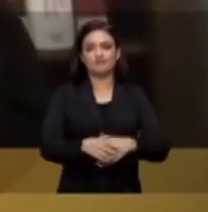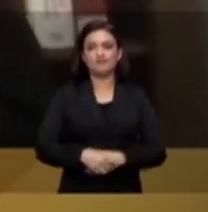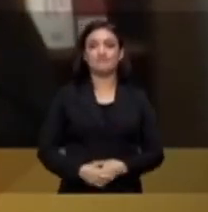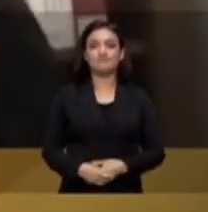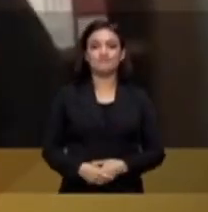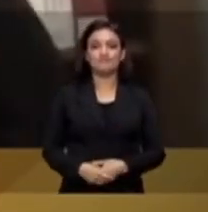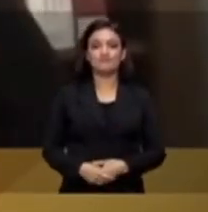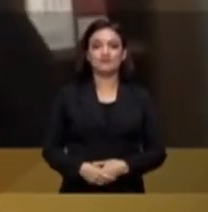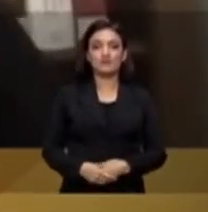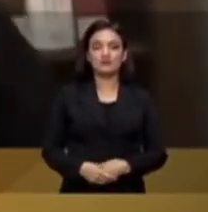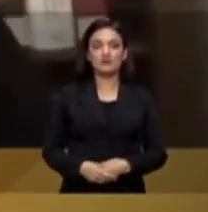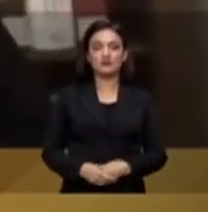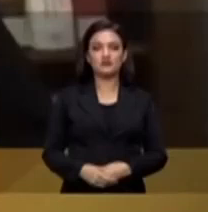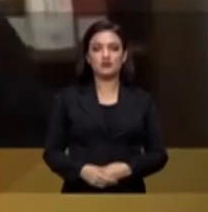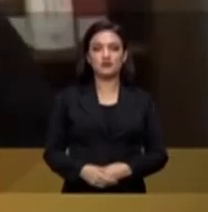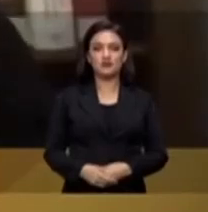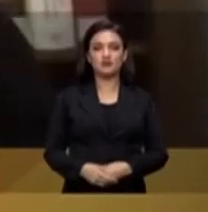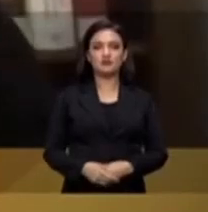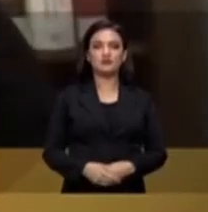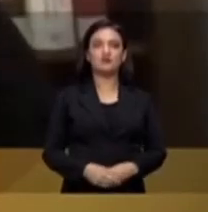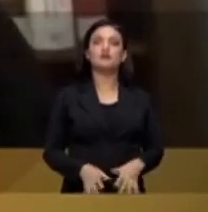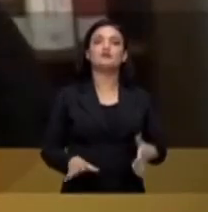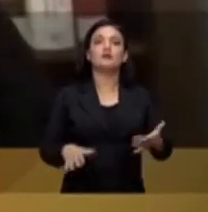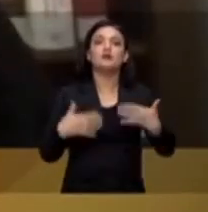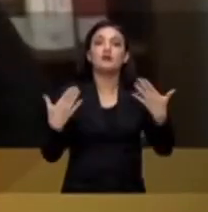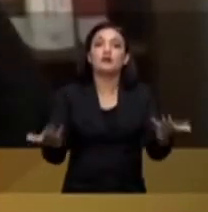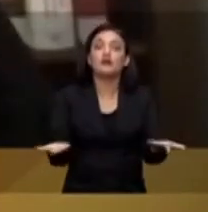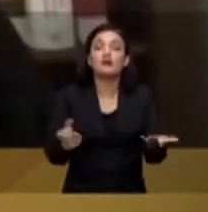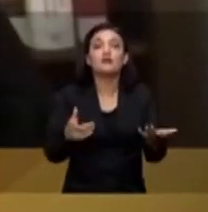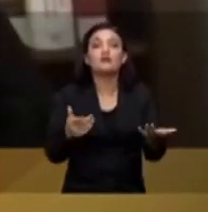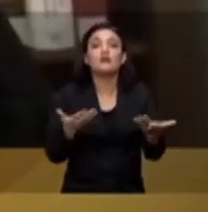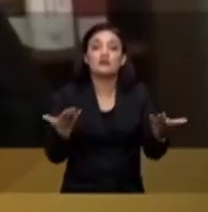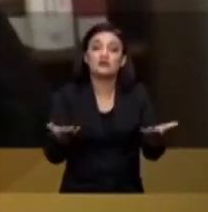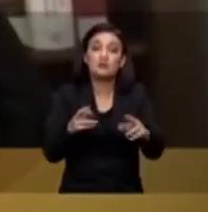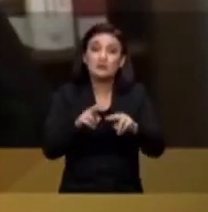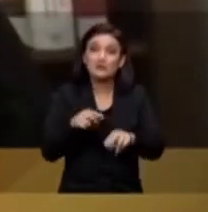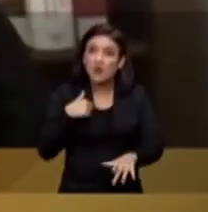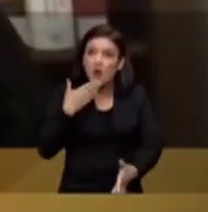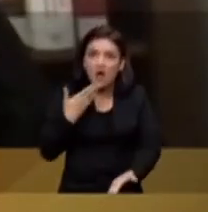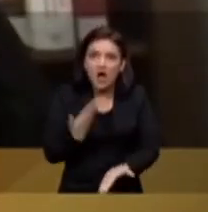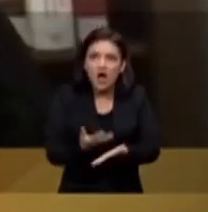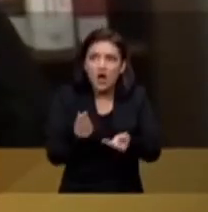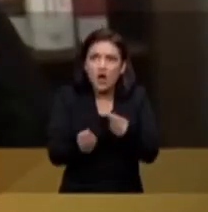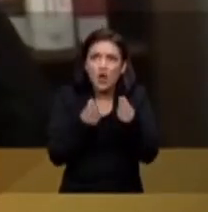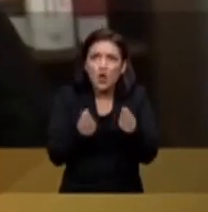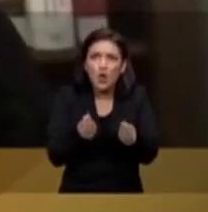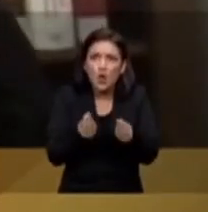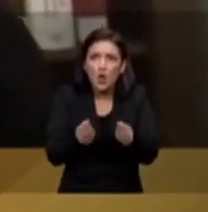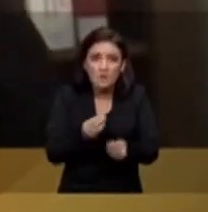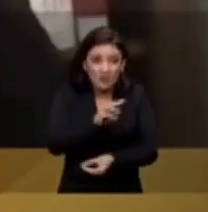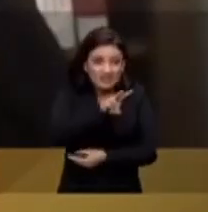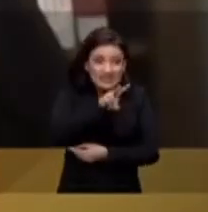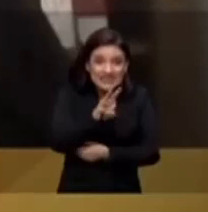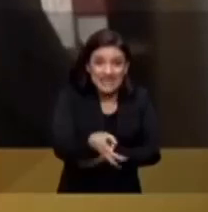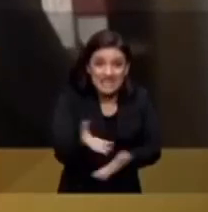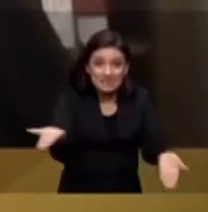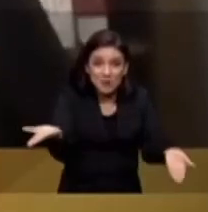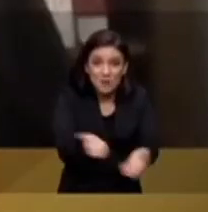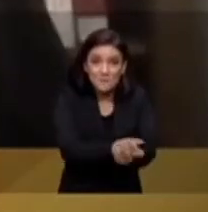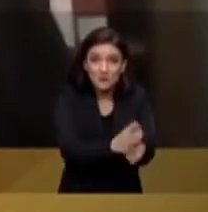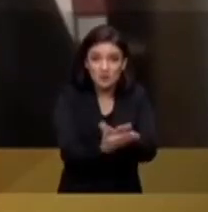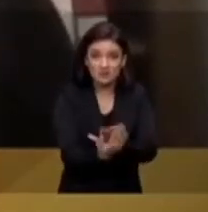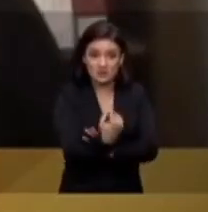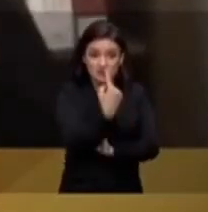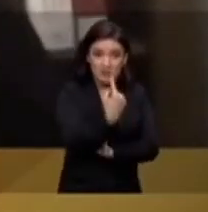a maior perplexidade, a maior estranheza, que dos cerca de 3 mil processos que foram julgados